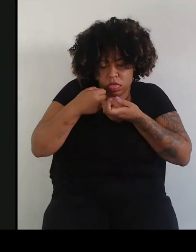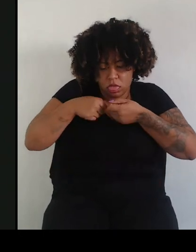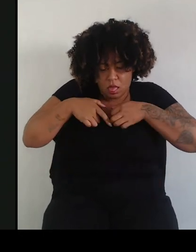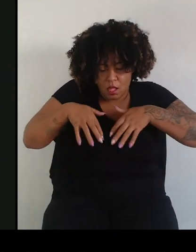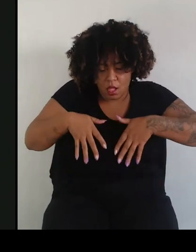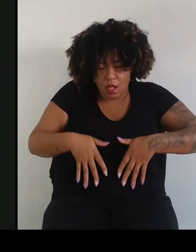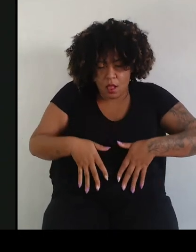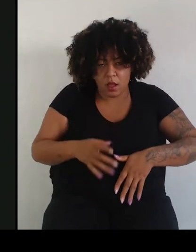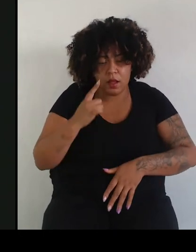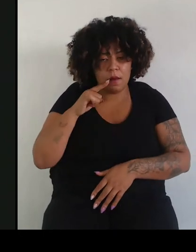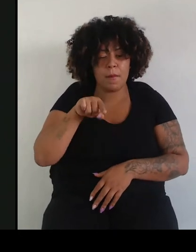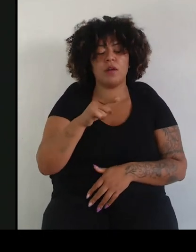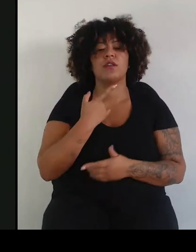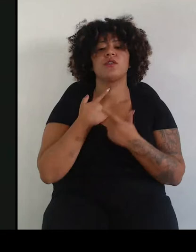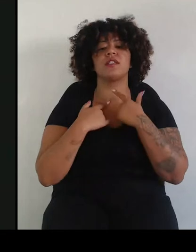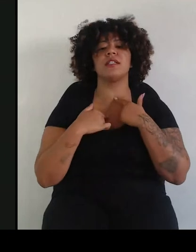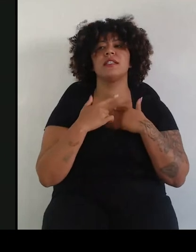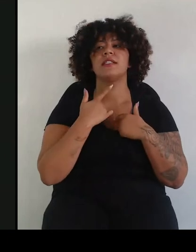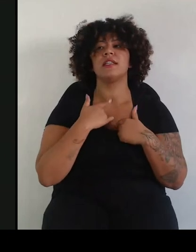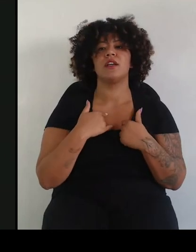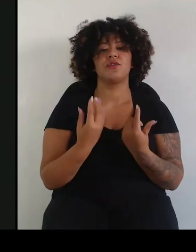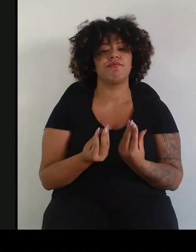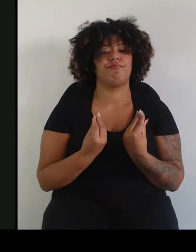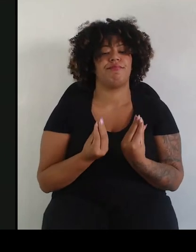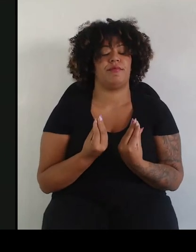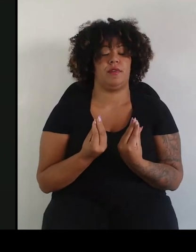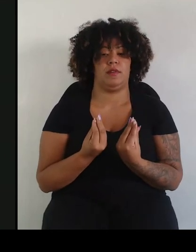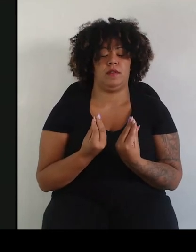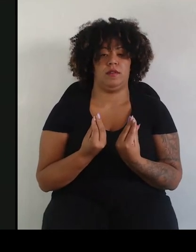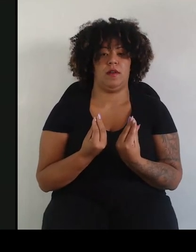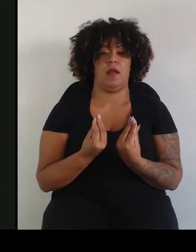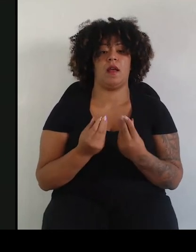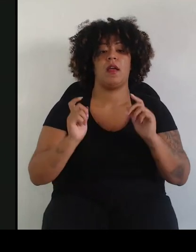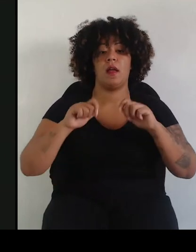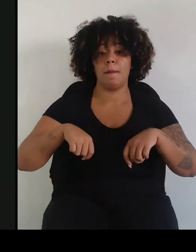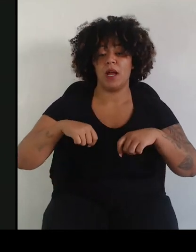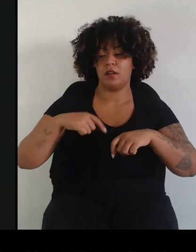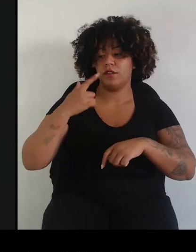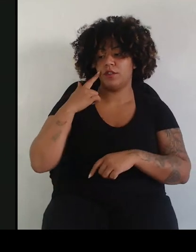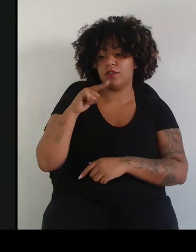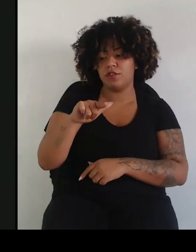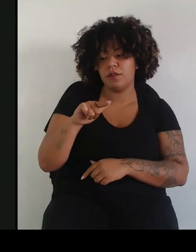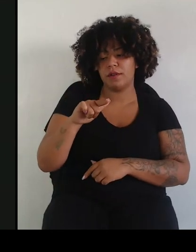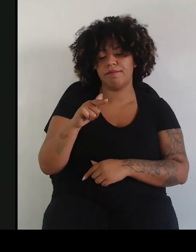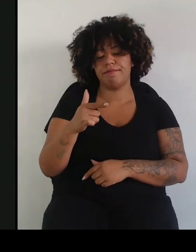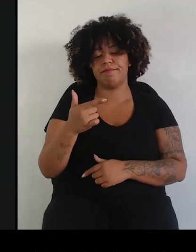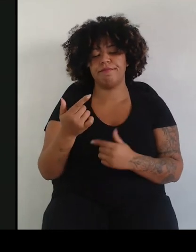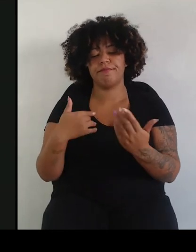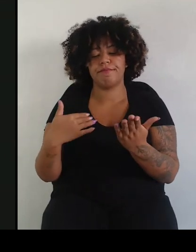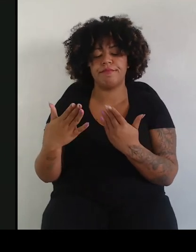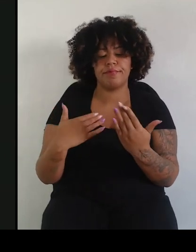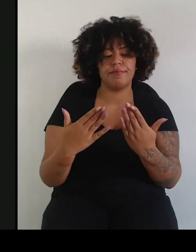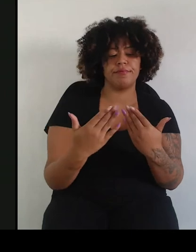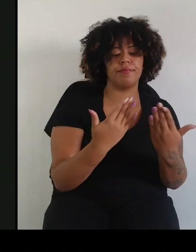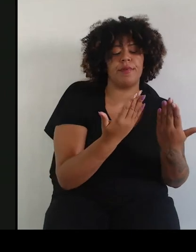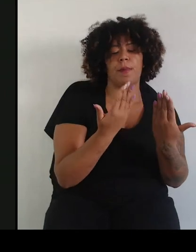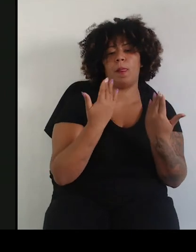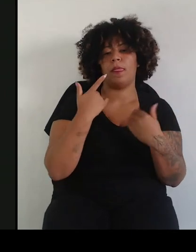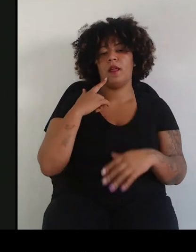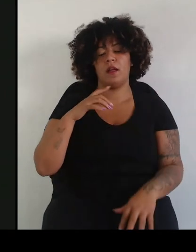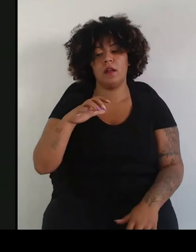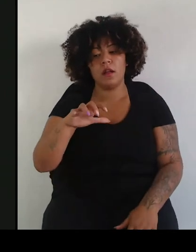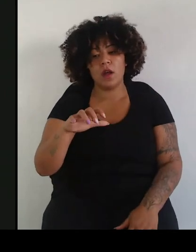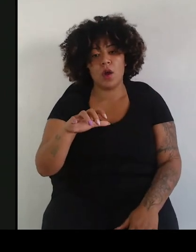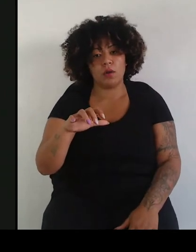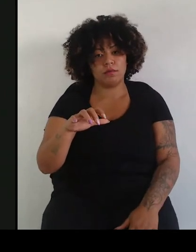que nos de certo modo Podemos trabalhar com uma conversa com as gestações do corpo